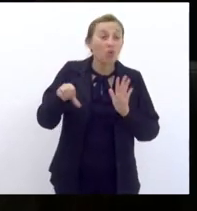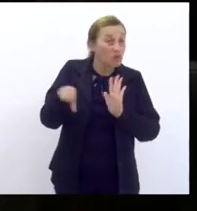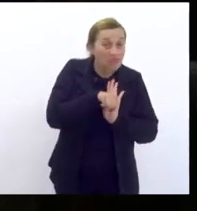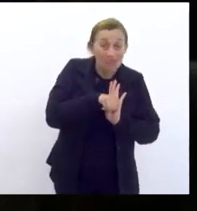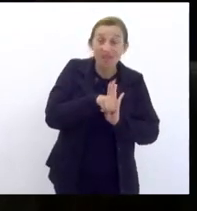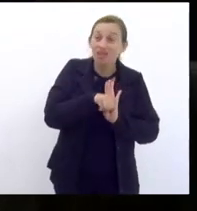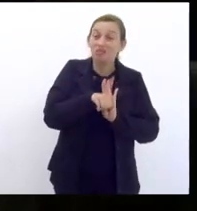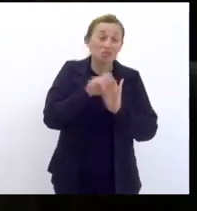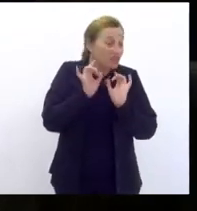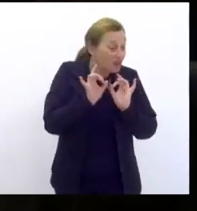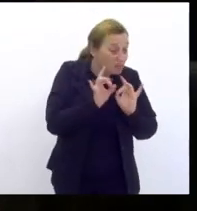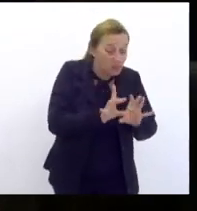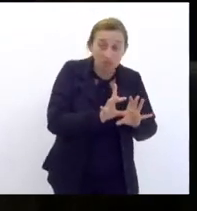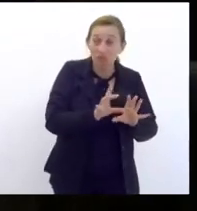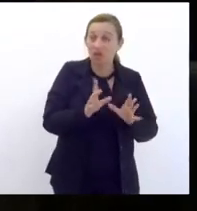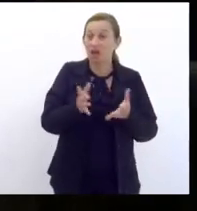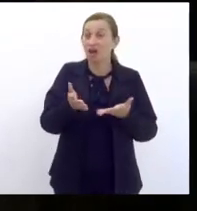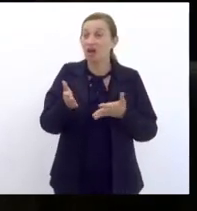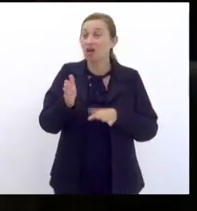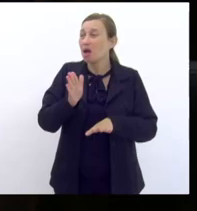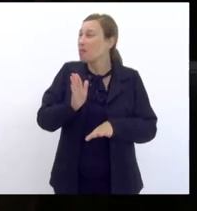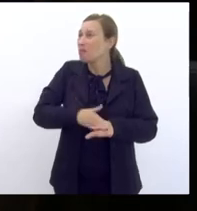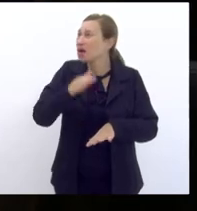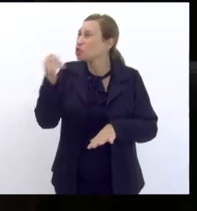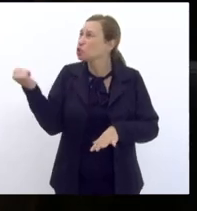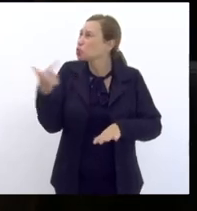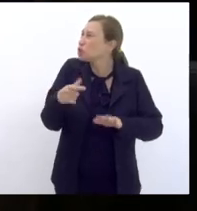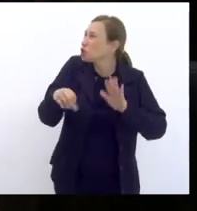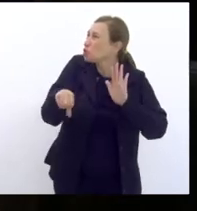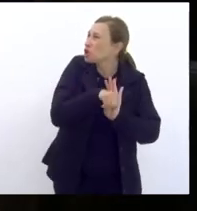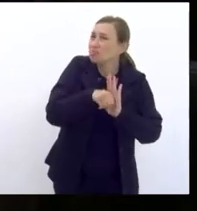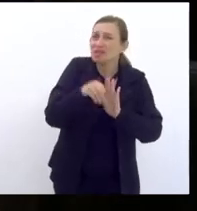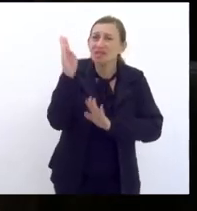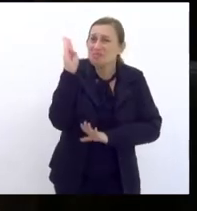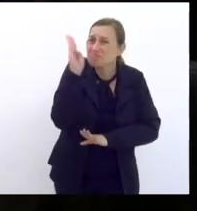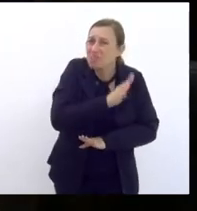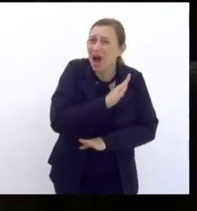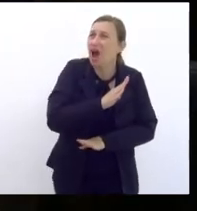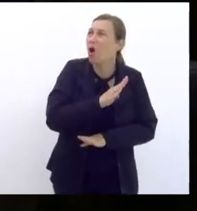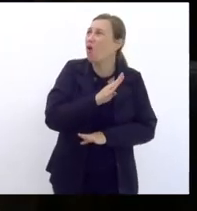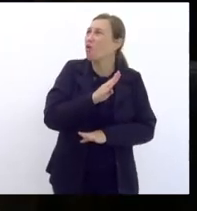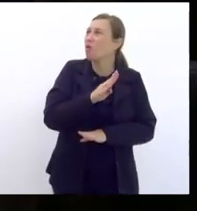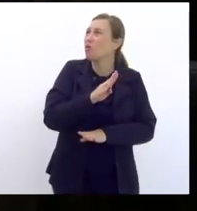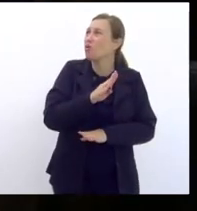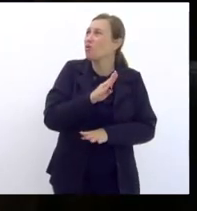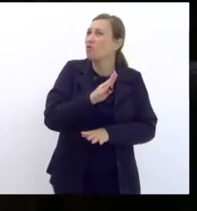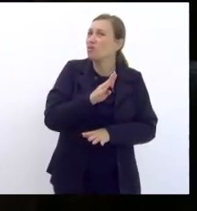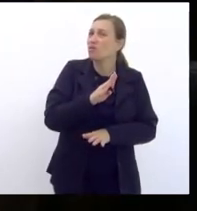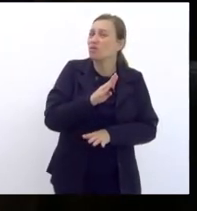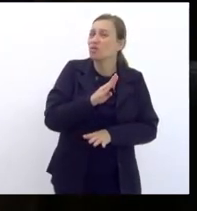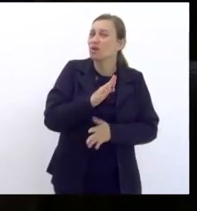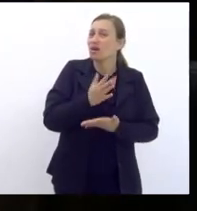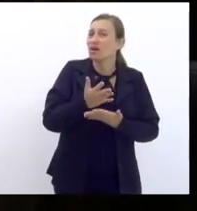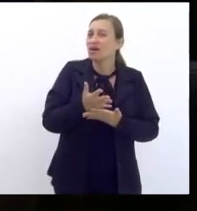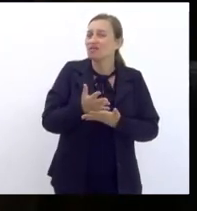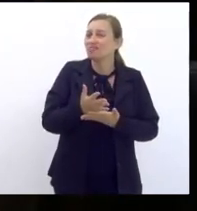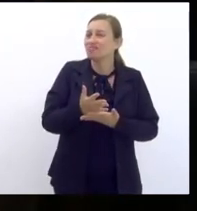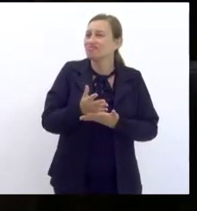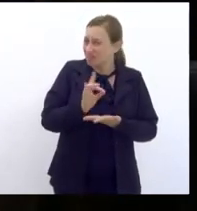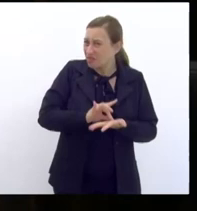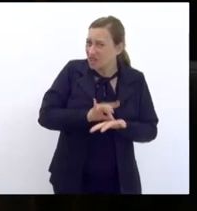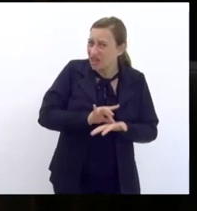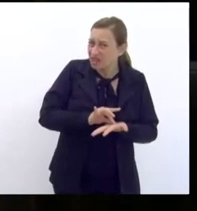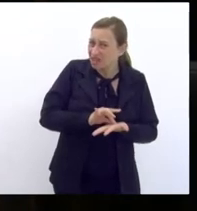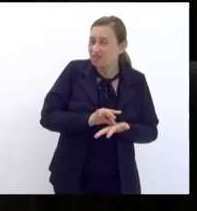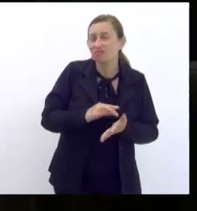crime isso olha eu vou mais do que um crime Isso é uma maldade isso é uma covardia na verdade